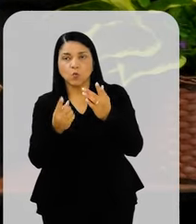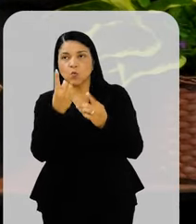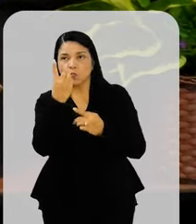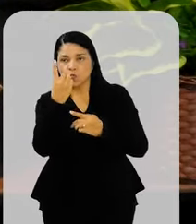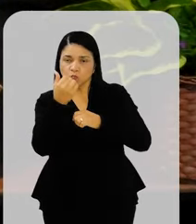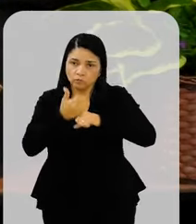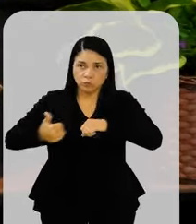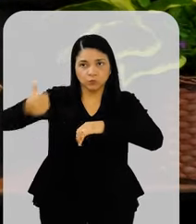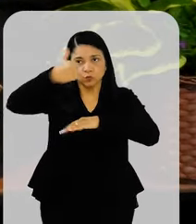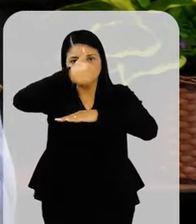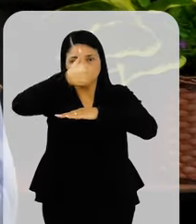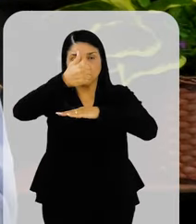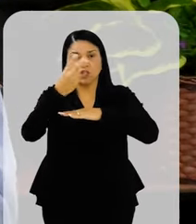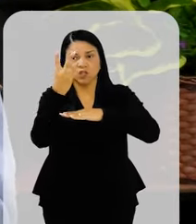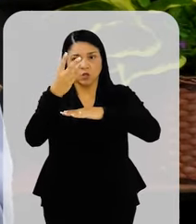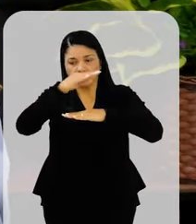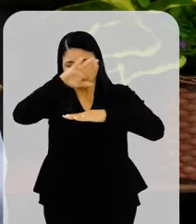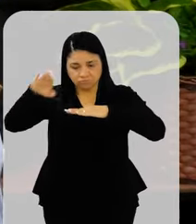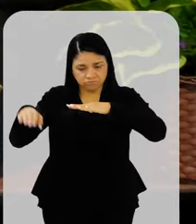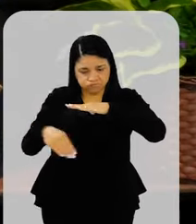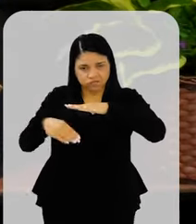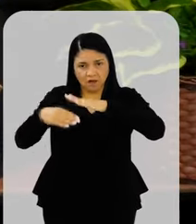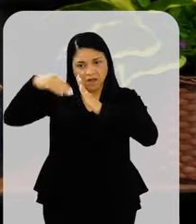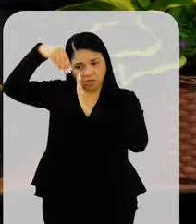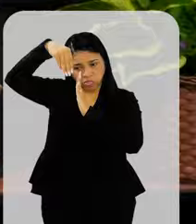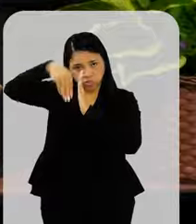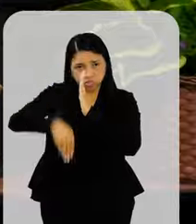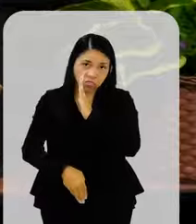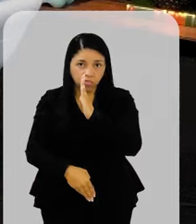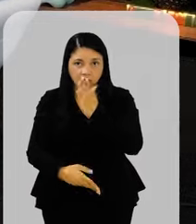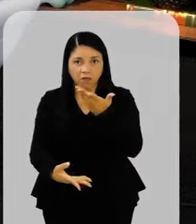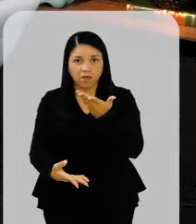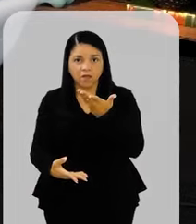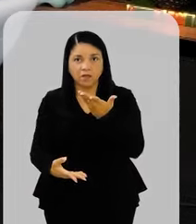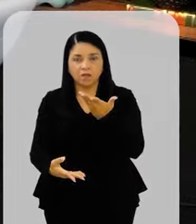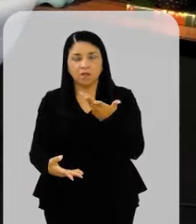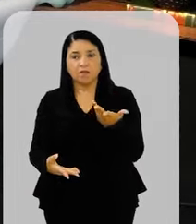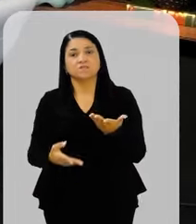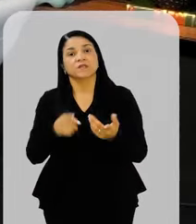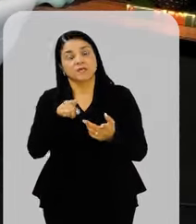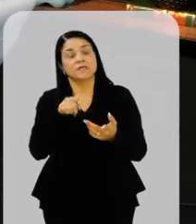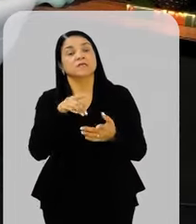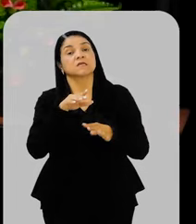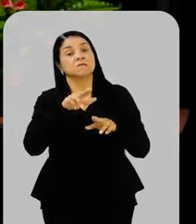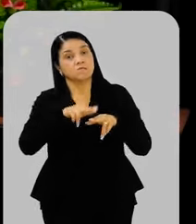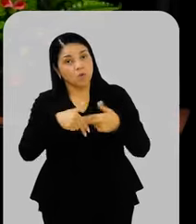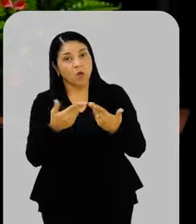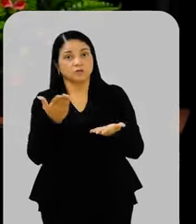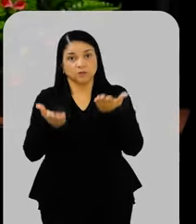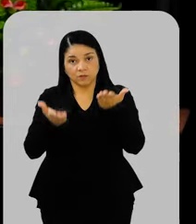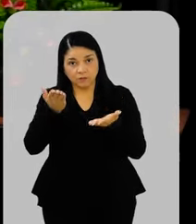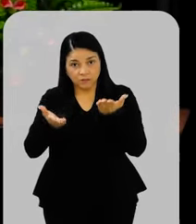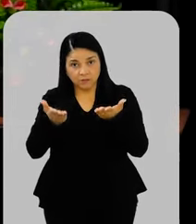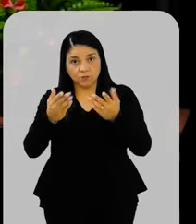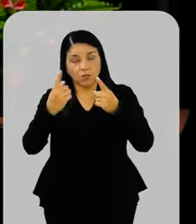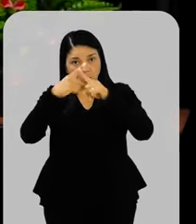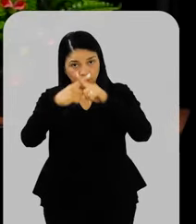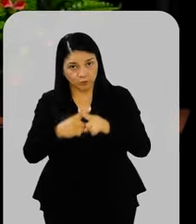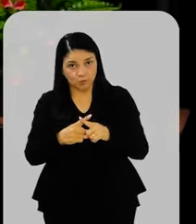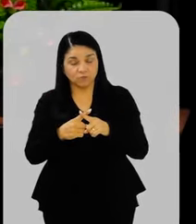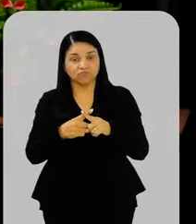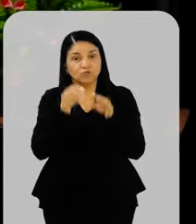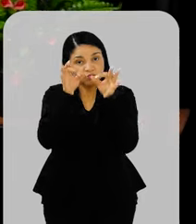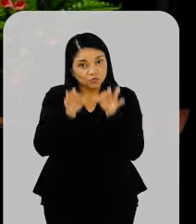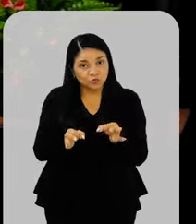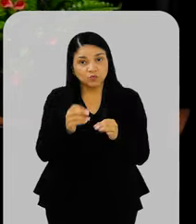descerem? Porque a faca vai passar em dois e só um vai subir? É, devido a esse equilíbrio da competição, acredito que o mais justo seriam duas